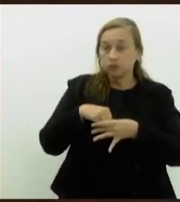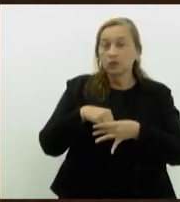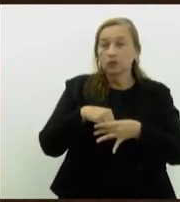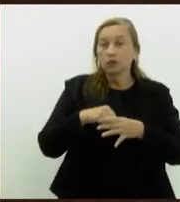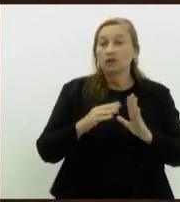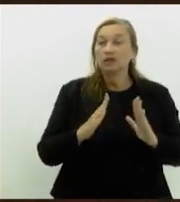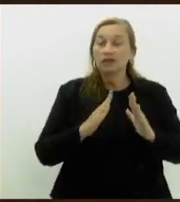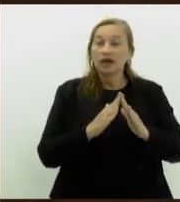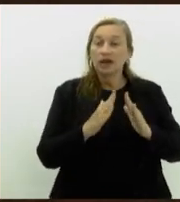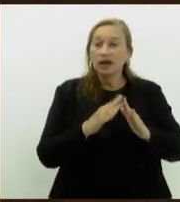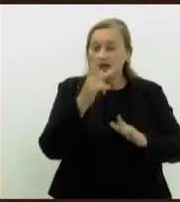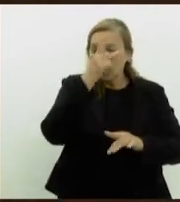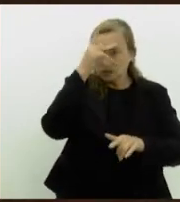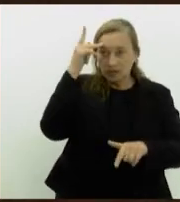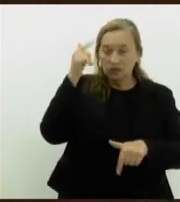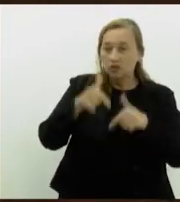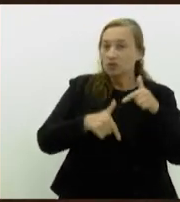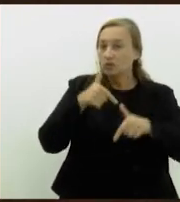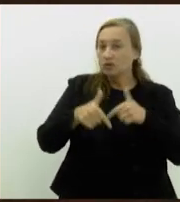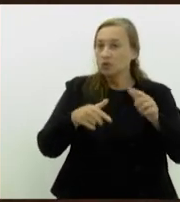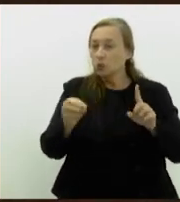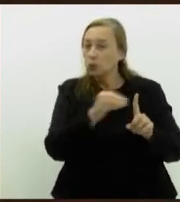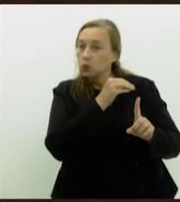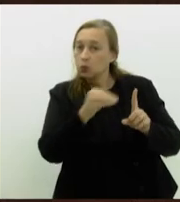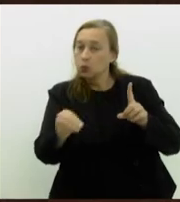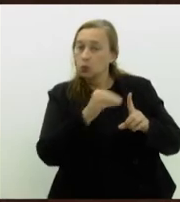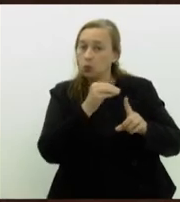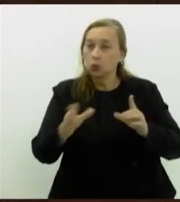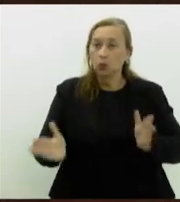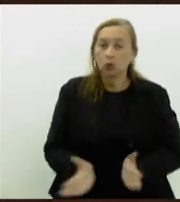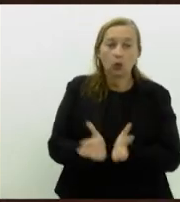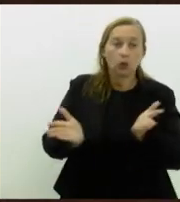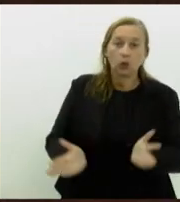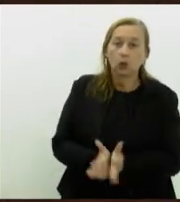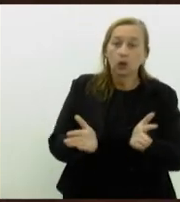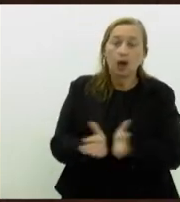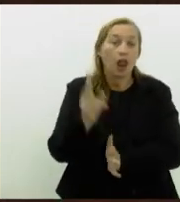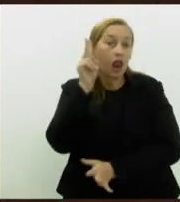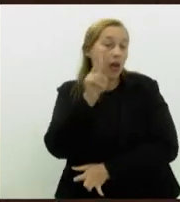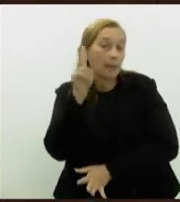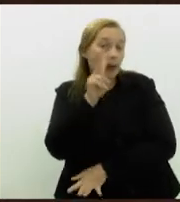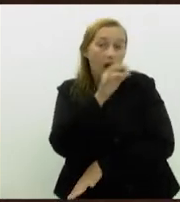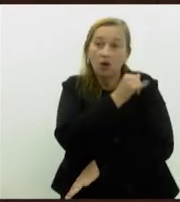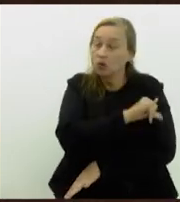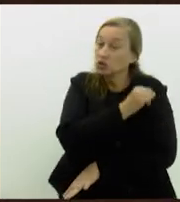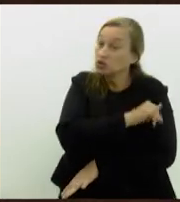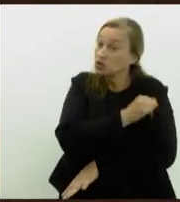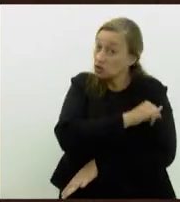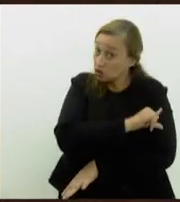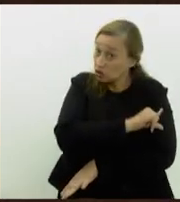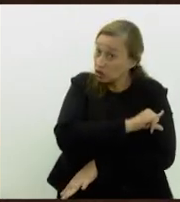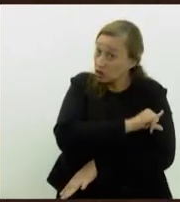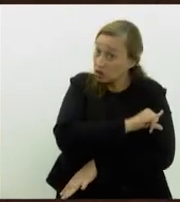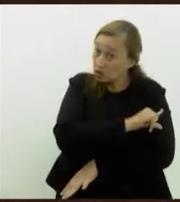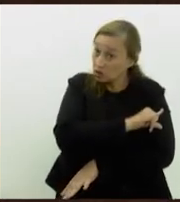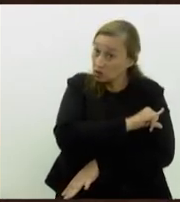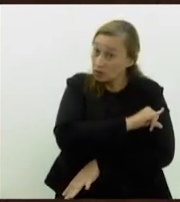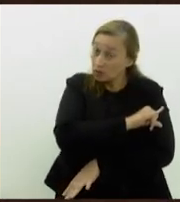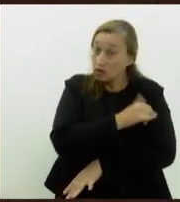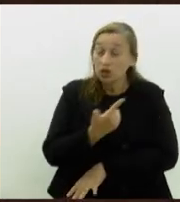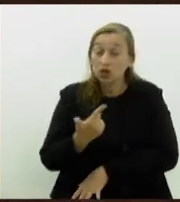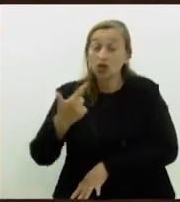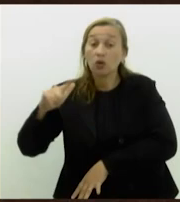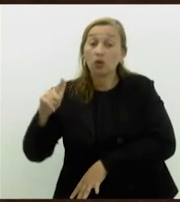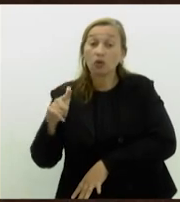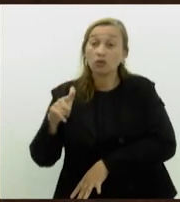dos trabalhadores vulneráveis, empobrecidos. Vale lembrar que o Rio de Janeiro, na contramão, inclusive, de outros entes